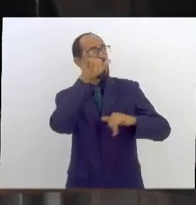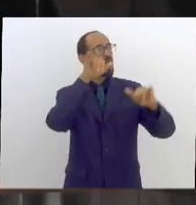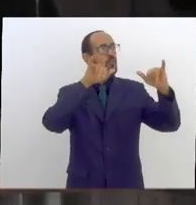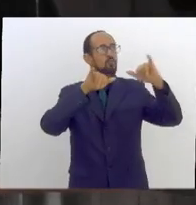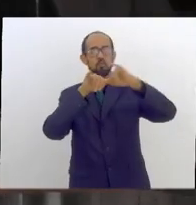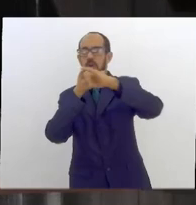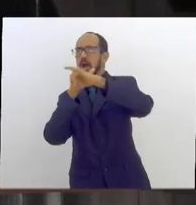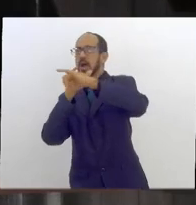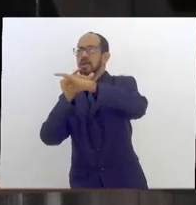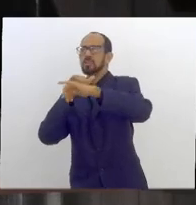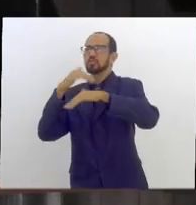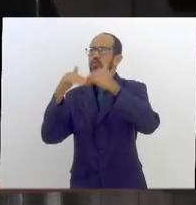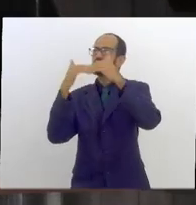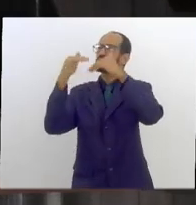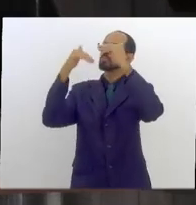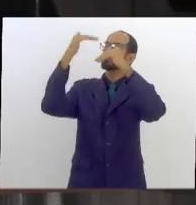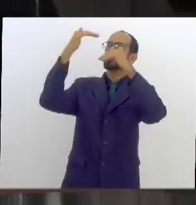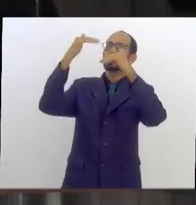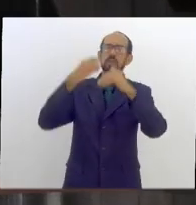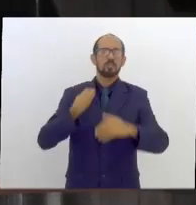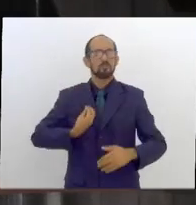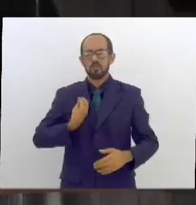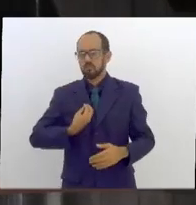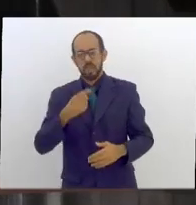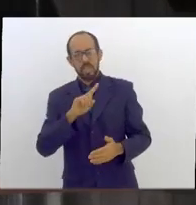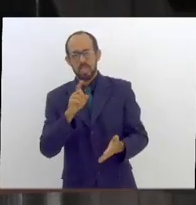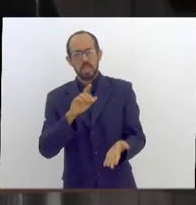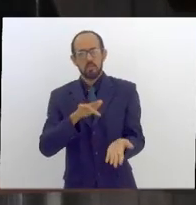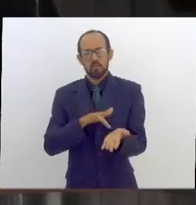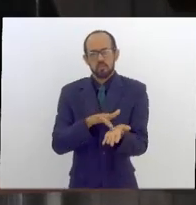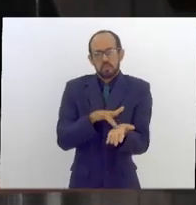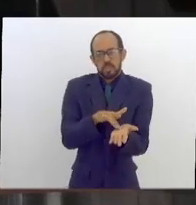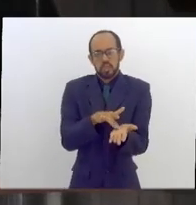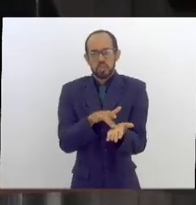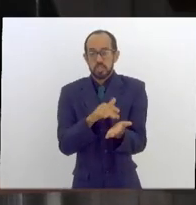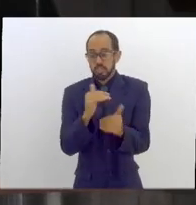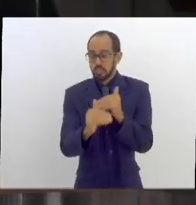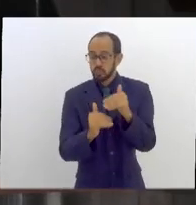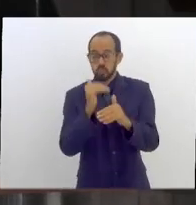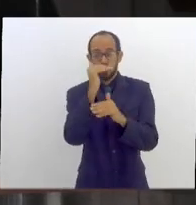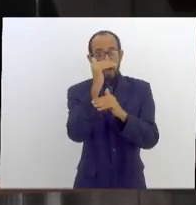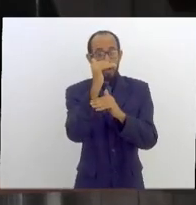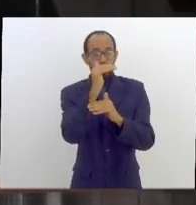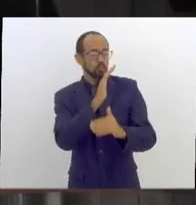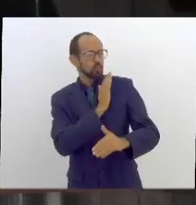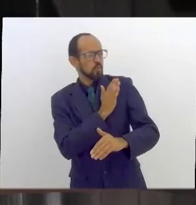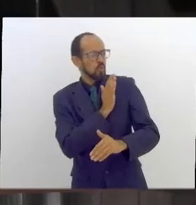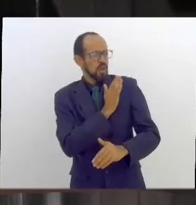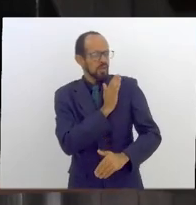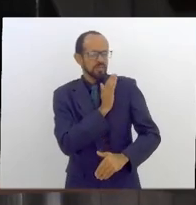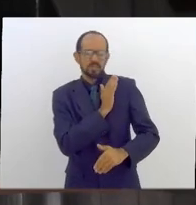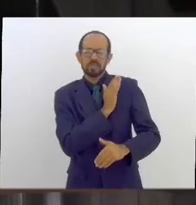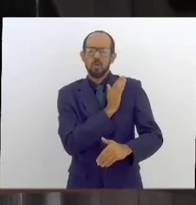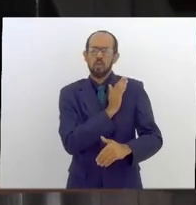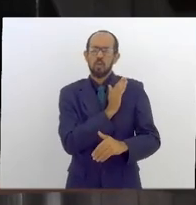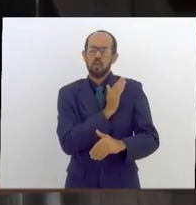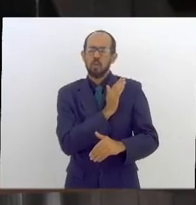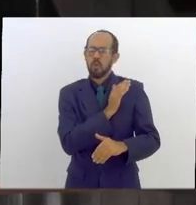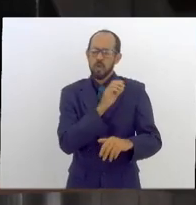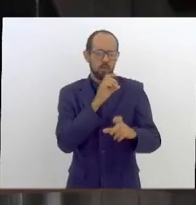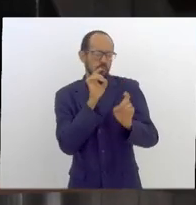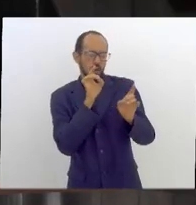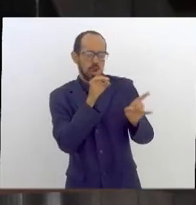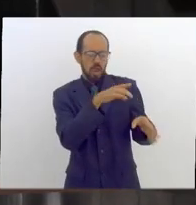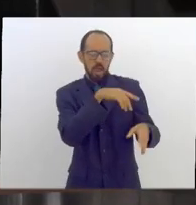subir, viver, viver e não fingir. Do alto o coração, mais alto o coração, não vou deixar o meu país nem